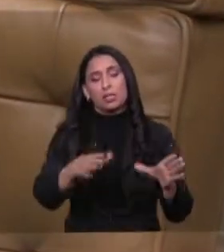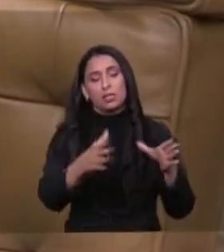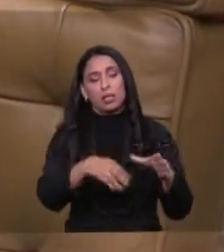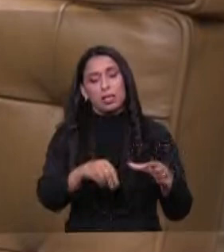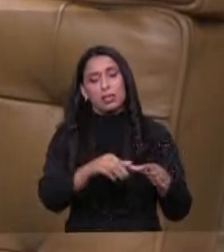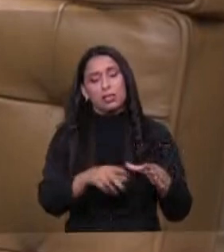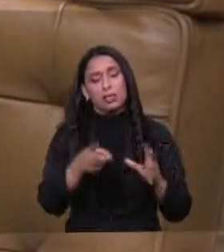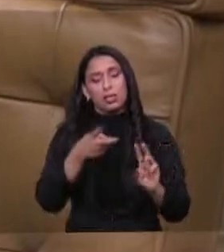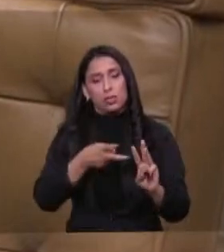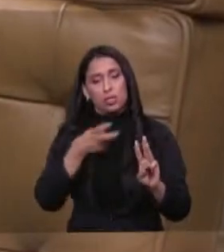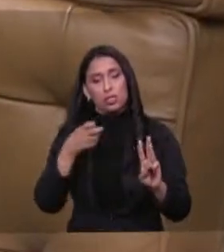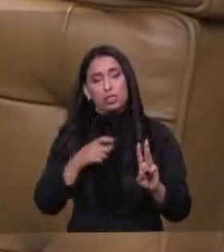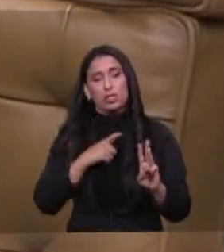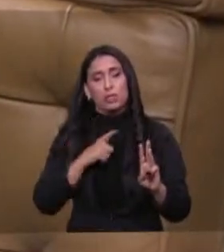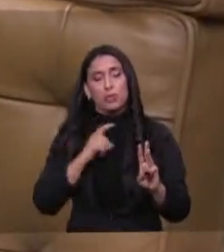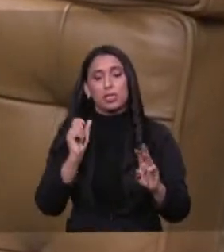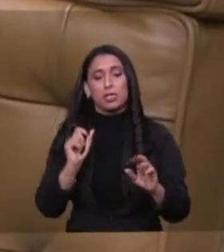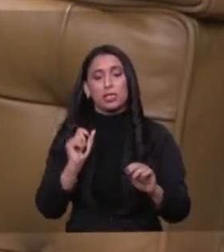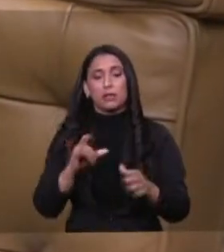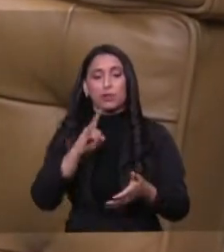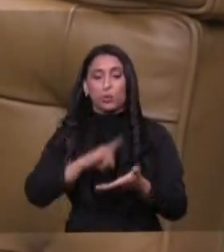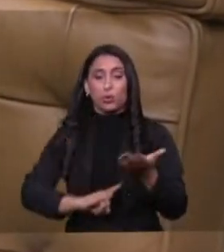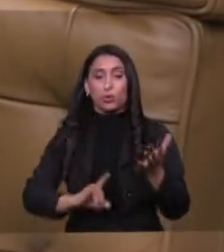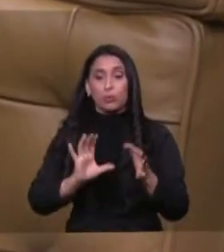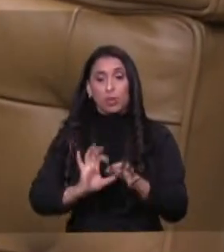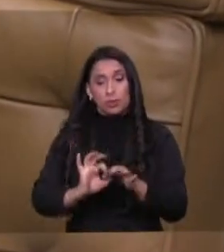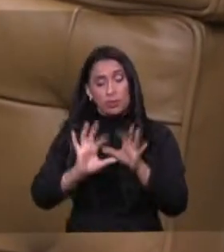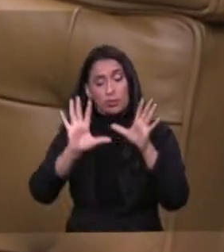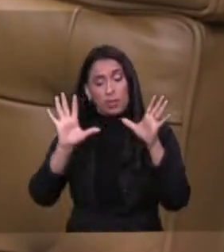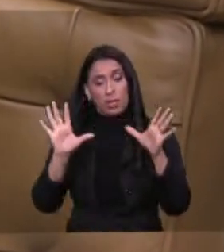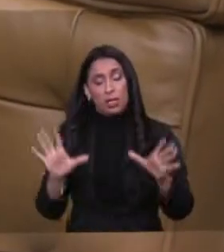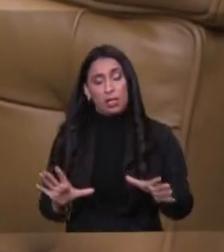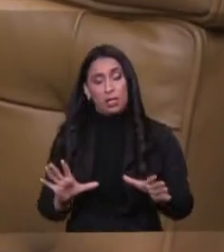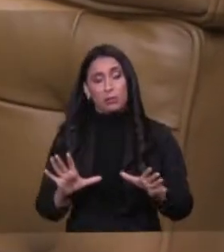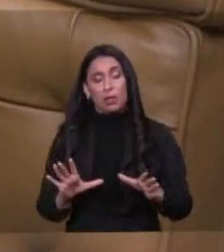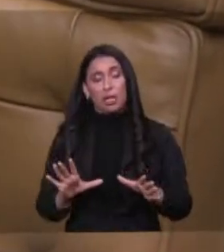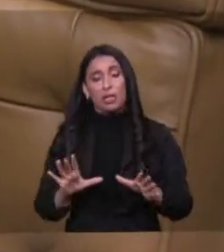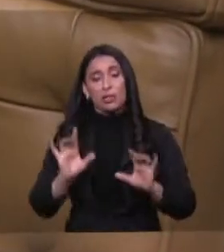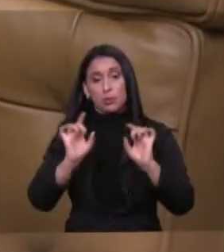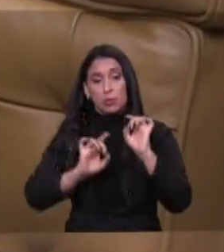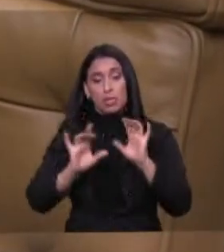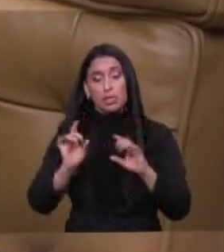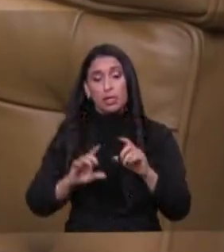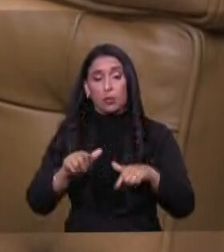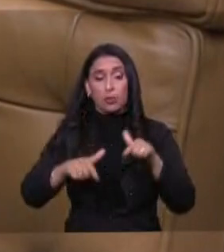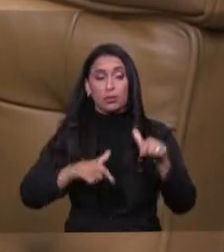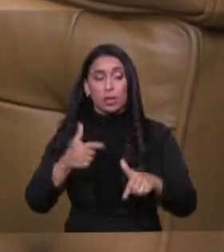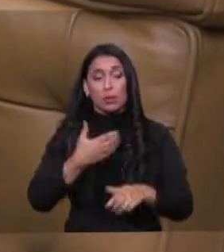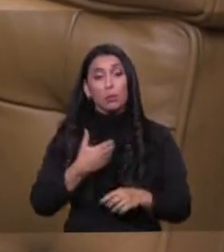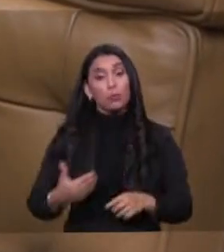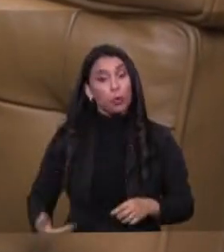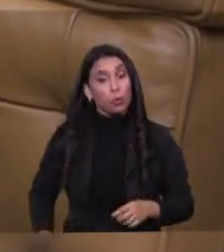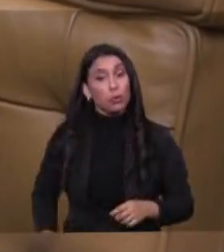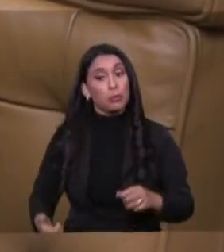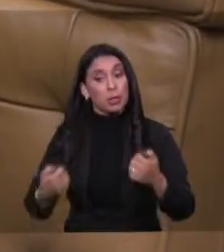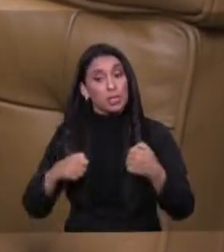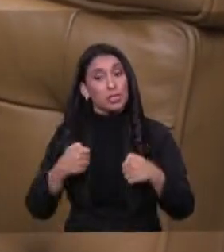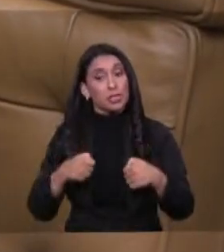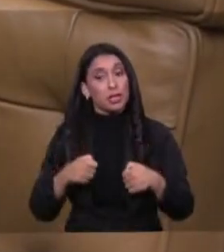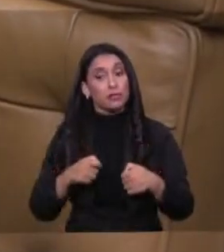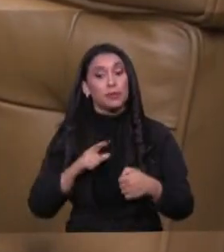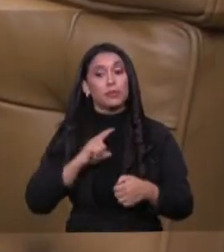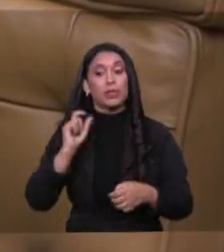indígenas precisava-se de uma licença especial para fazer uma obra ou um serviço público. Tanto é que é um dos